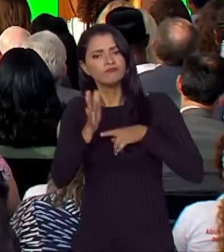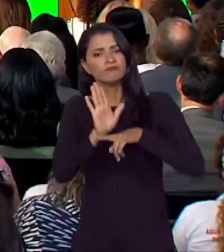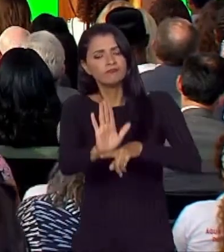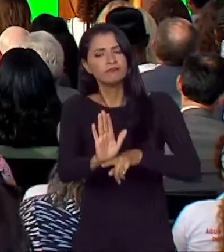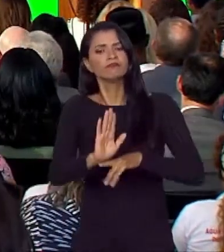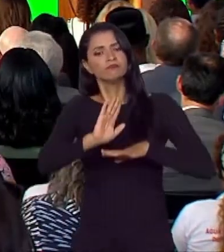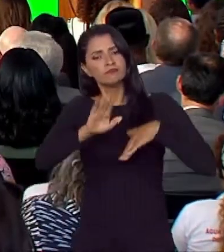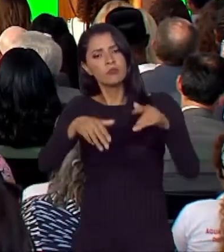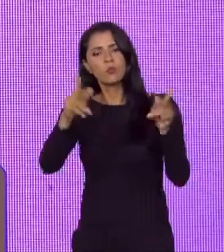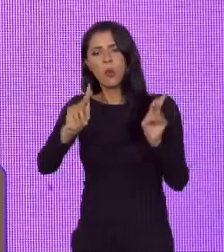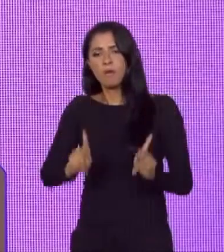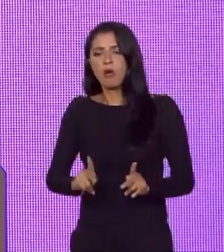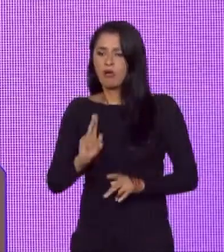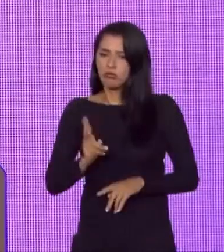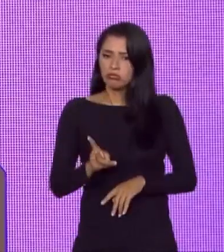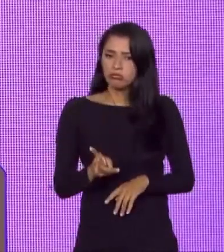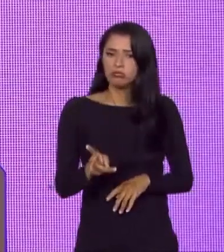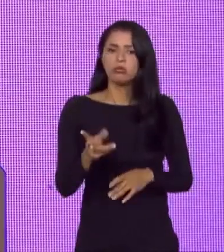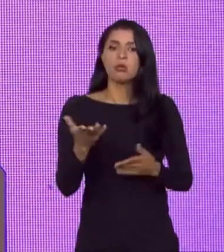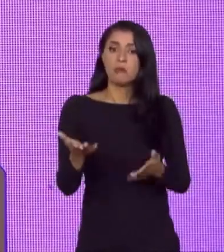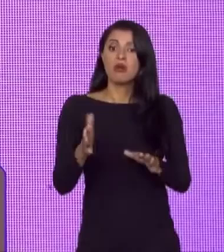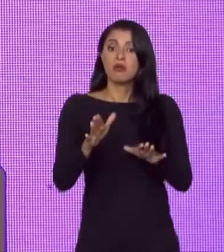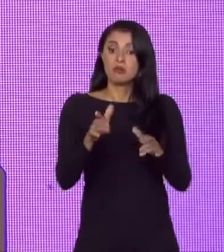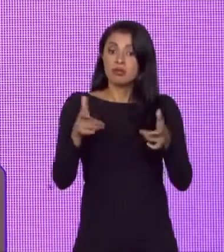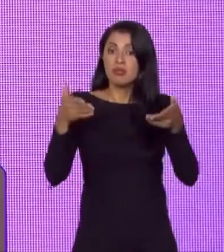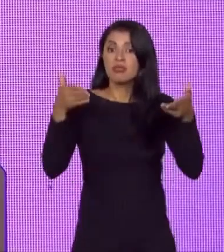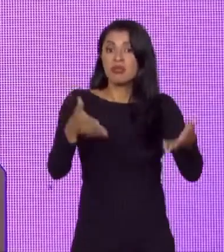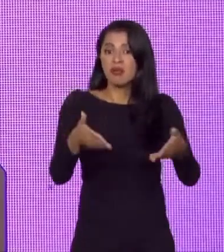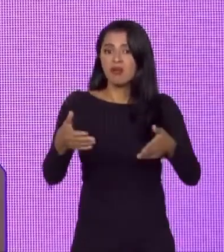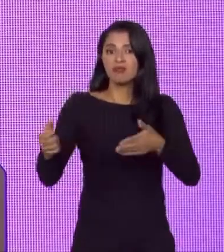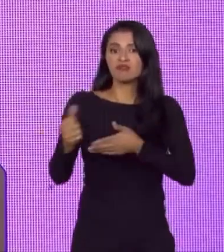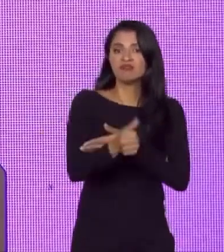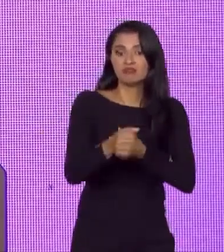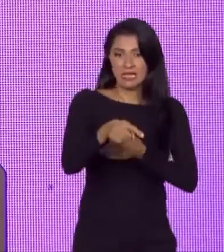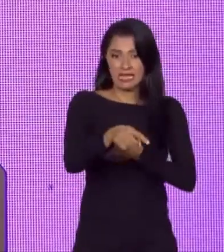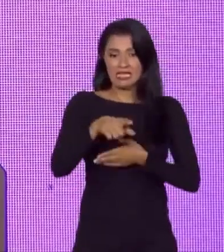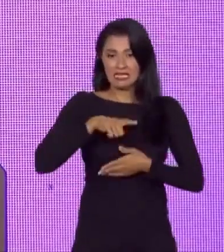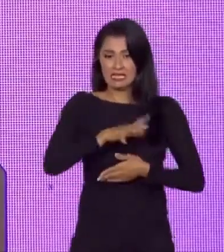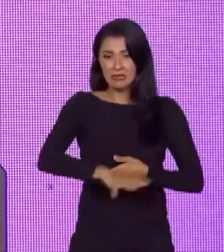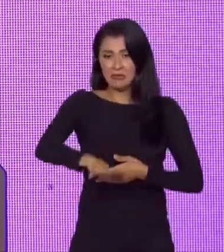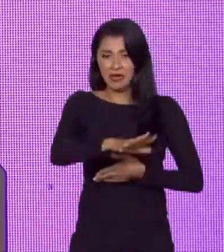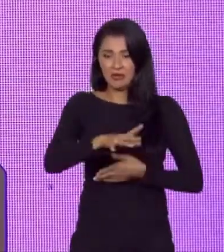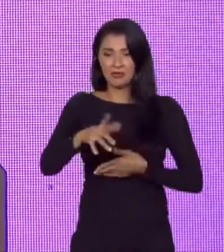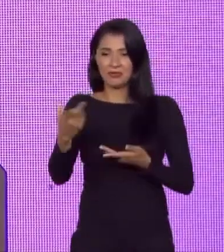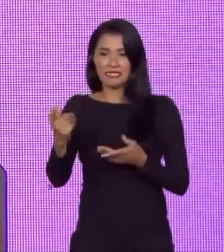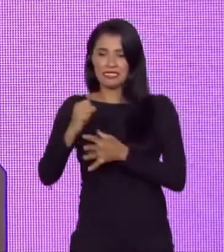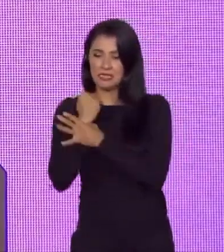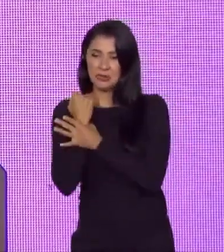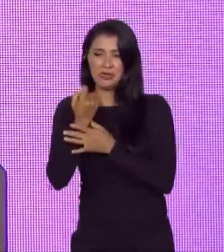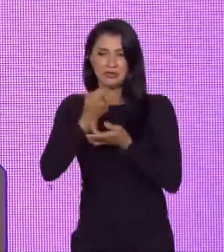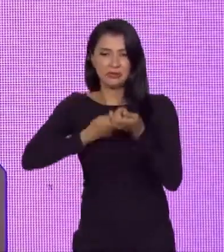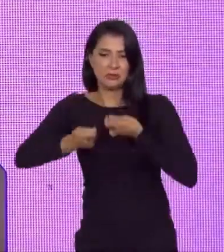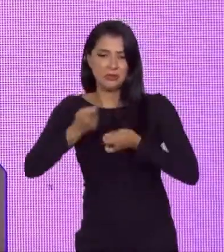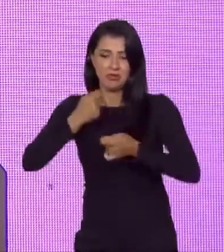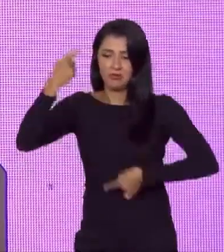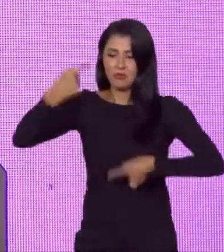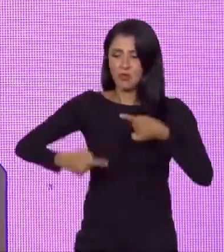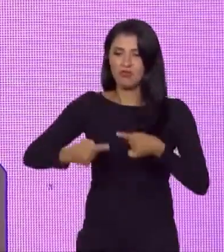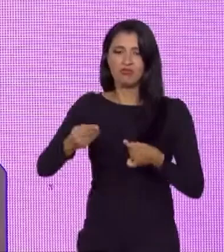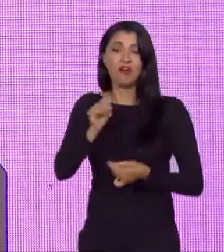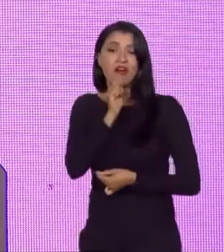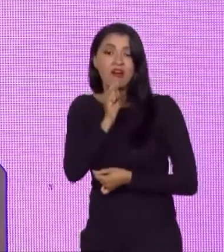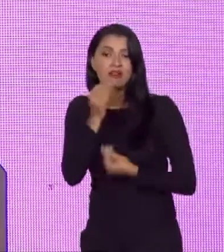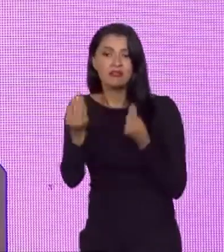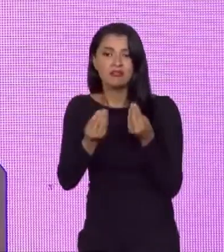mais duradoura. Mas ocupar os espaços onde questões de segurança, economia e política são decididas